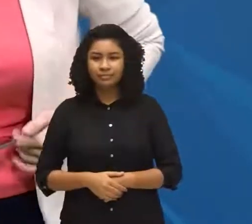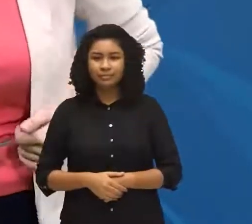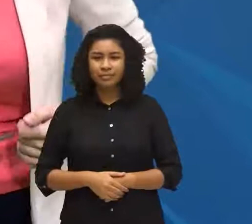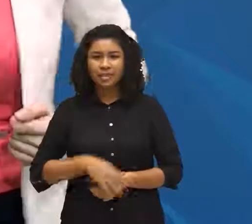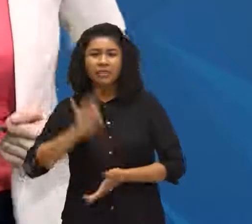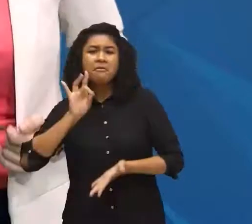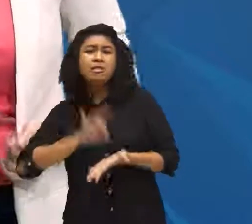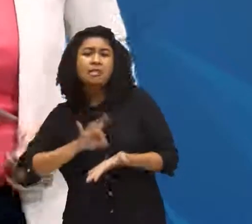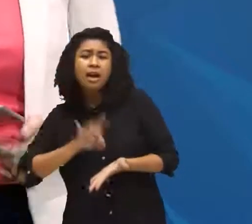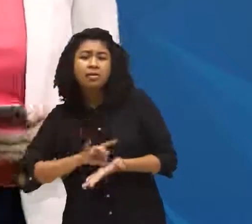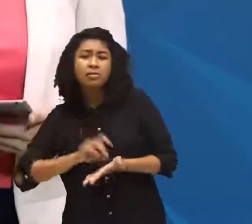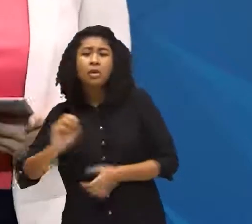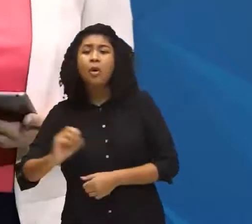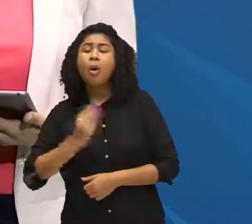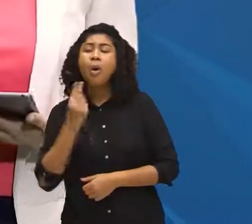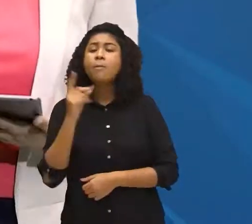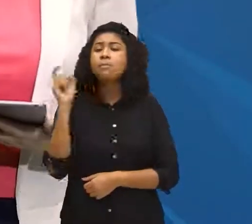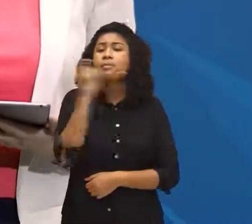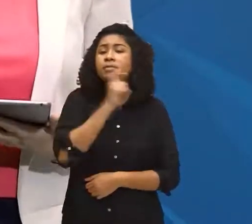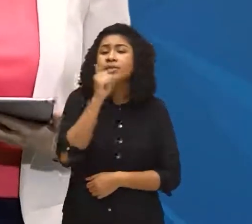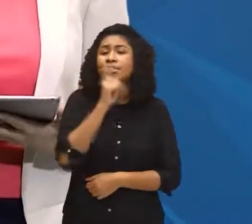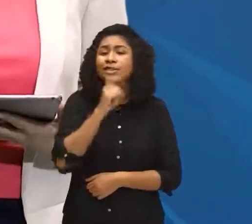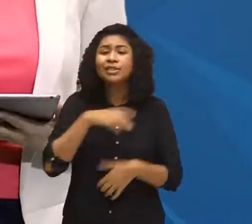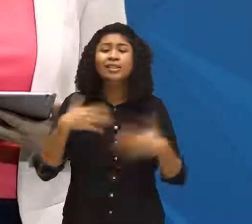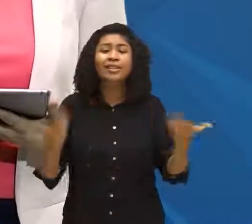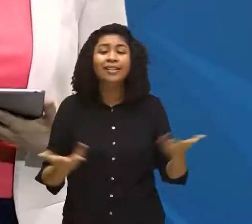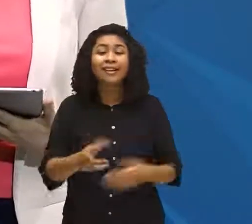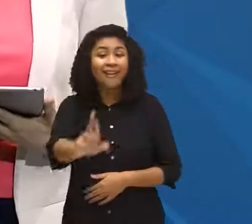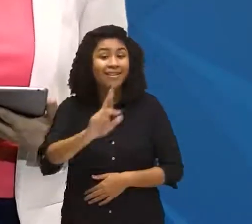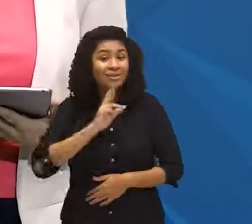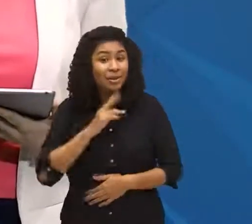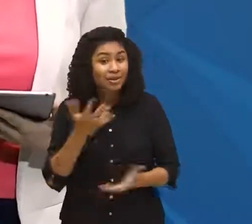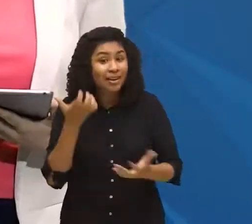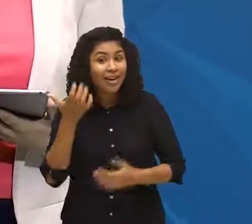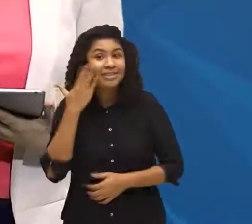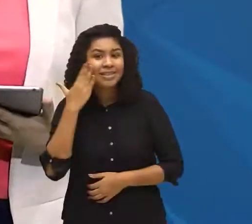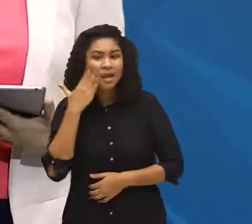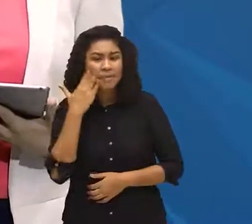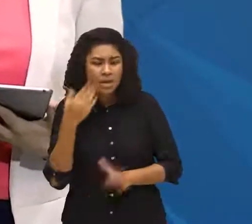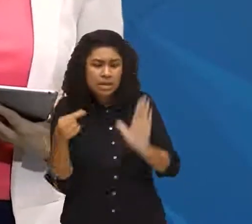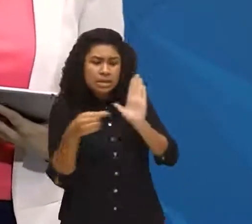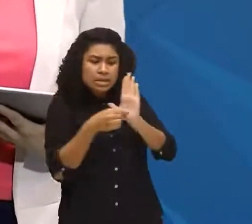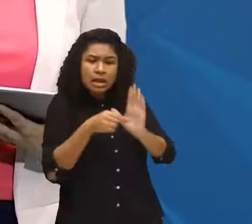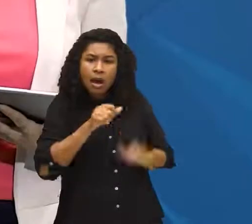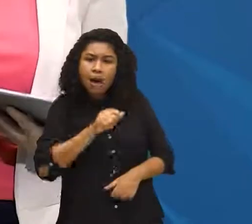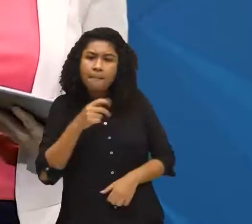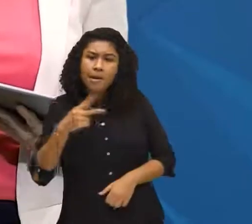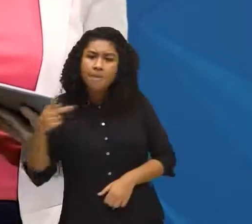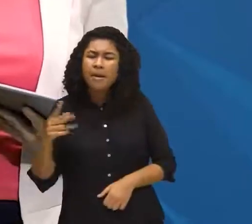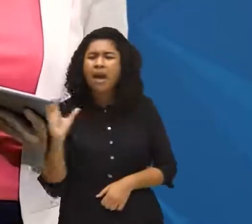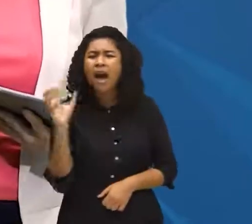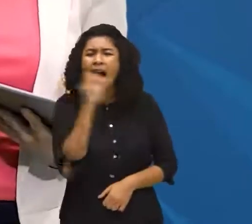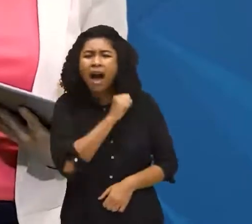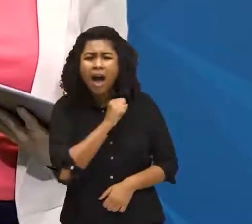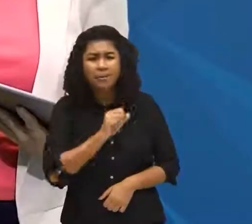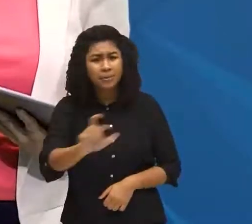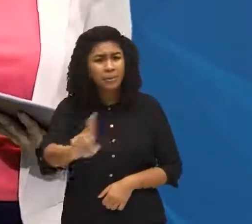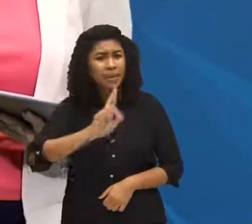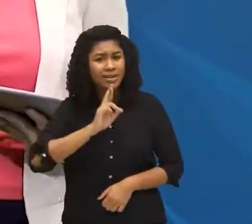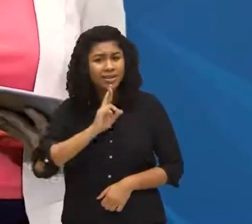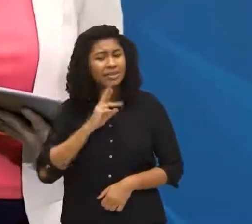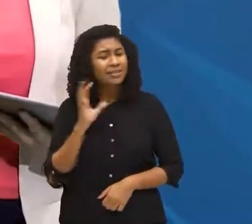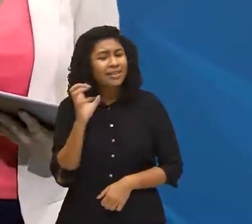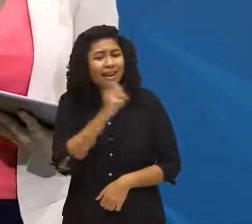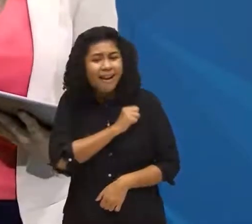aqui. É fato ou fake? Responde para mim, quem está no nosso aplicativo, é rapidinho, 10 segundos para você pensar rápido, sabe por